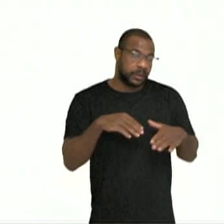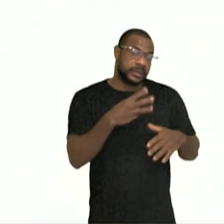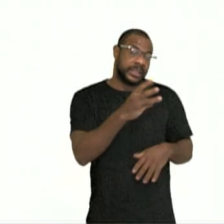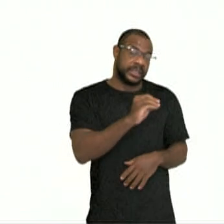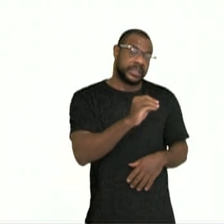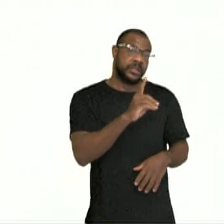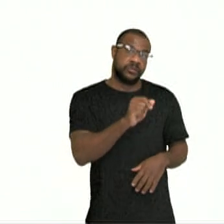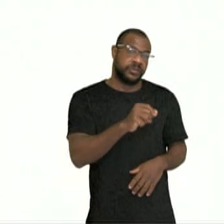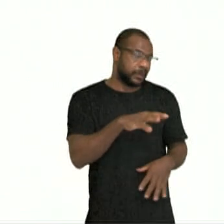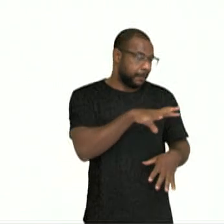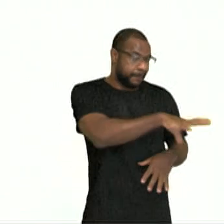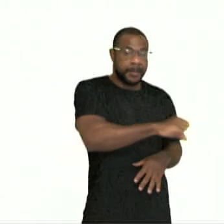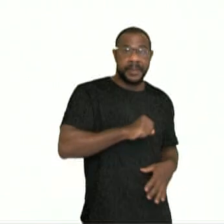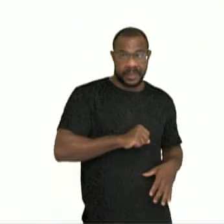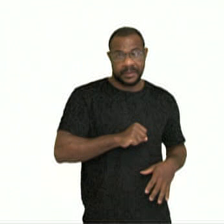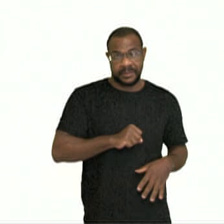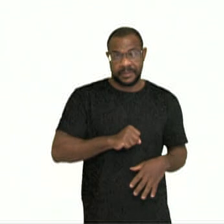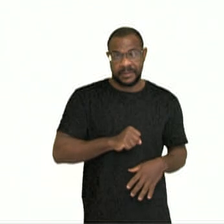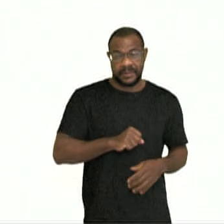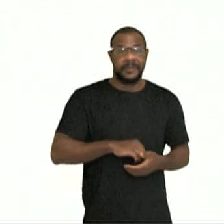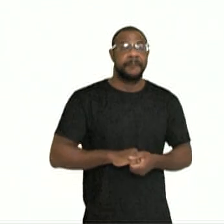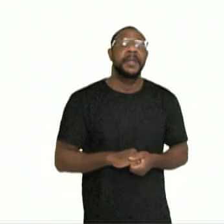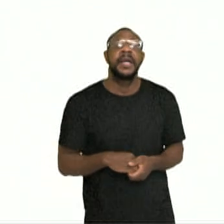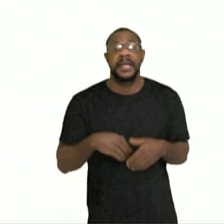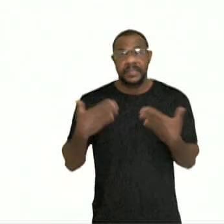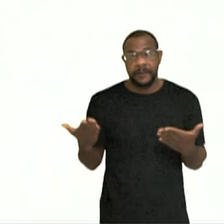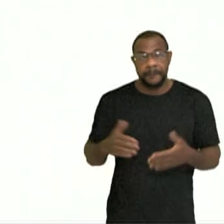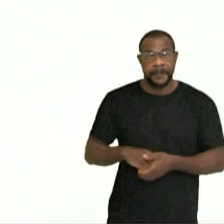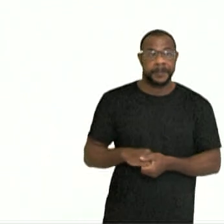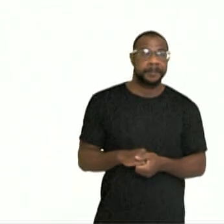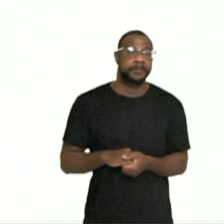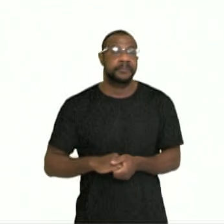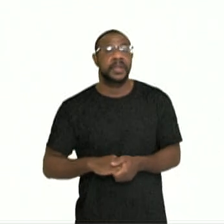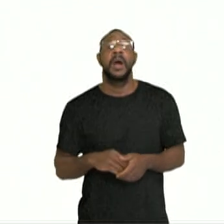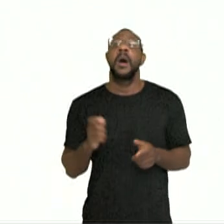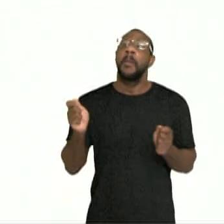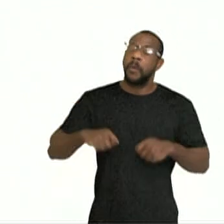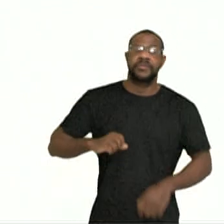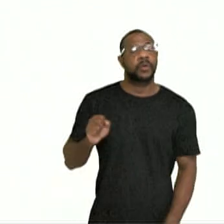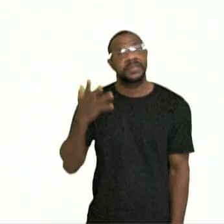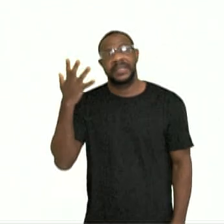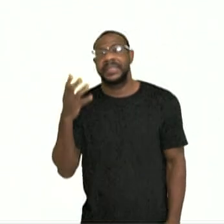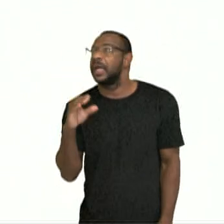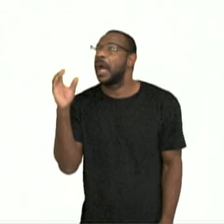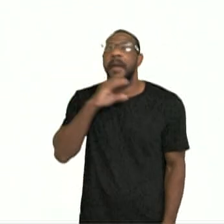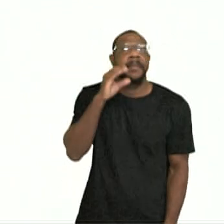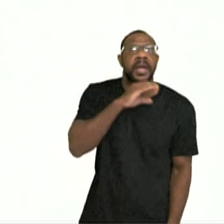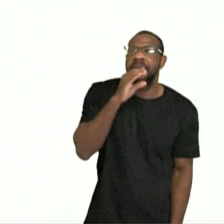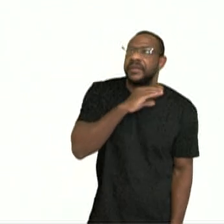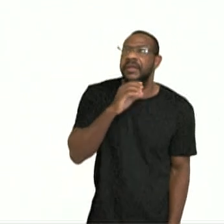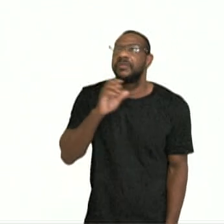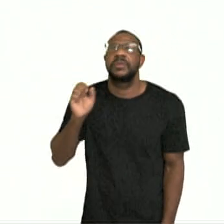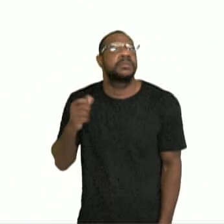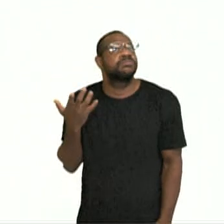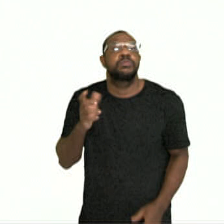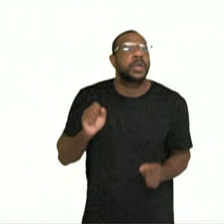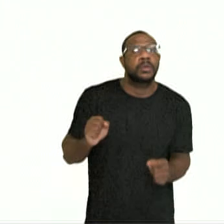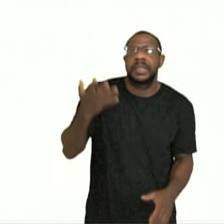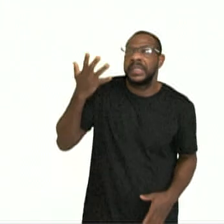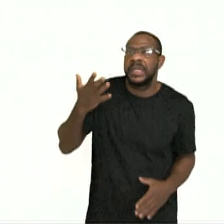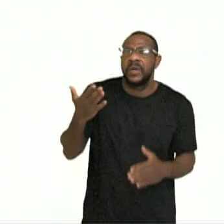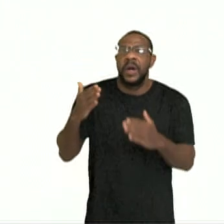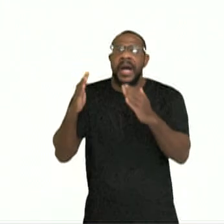questão do fundo de emergência, a gente começou a conversar, né? Pode acontecer uma emergência, alguma coisa não planejada no